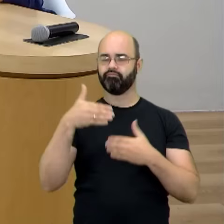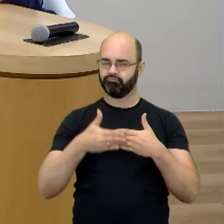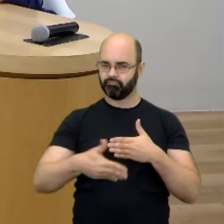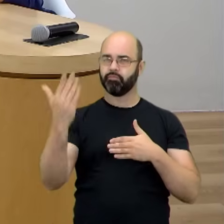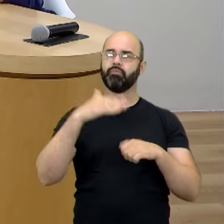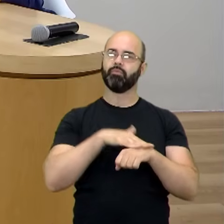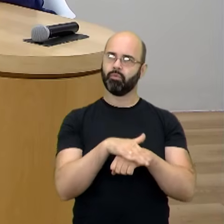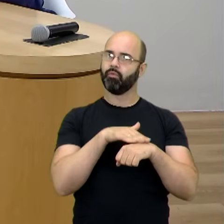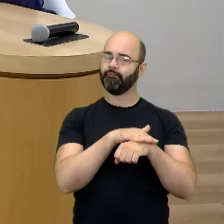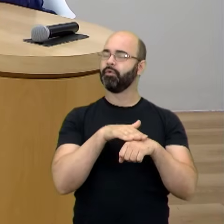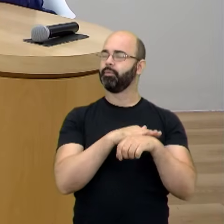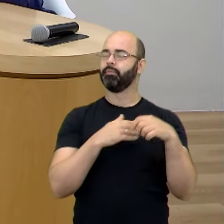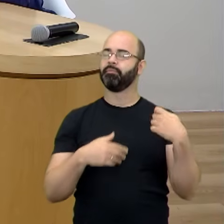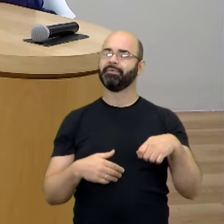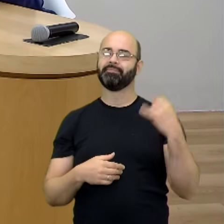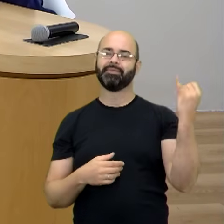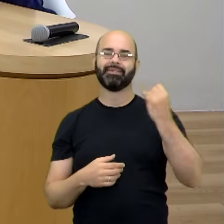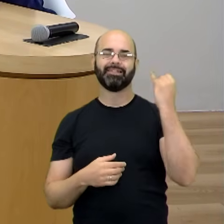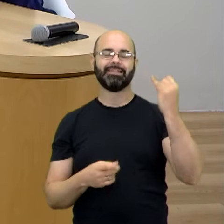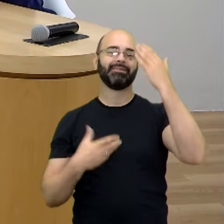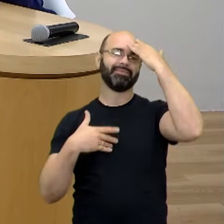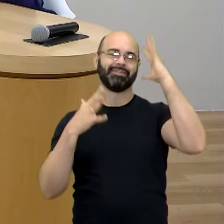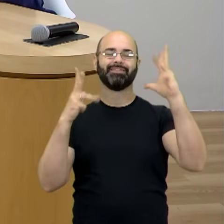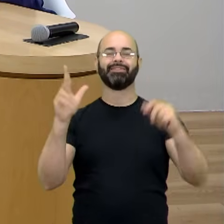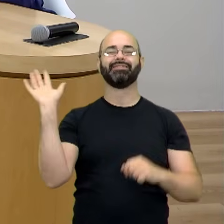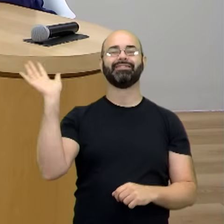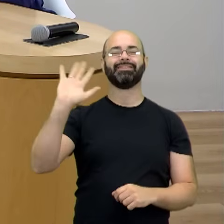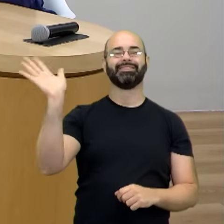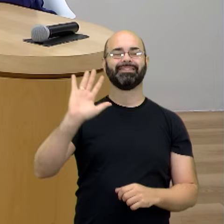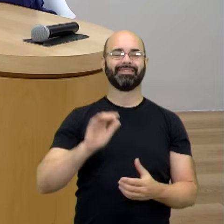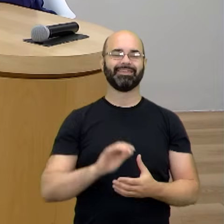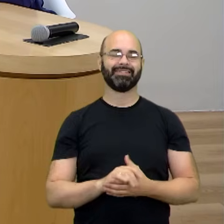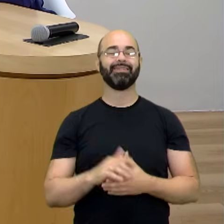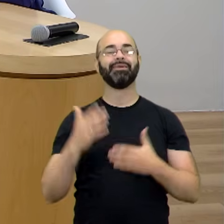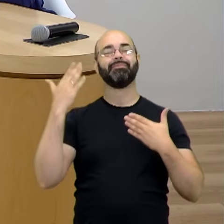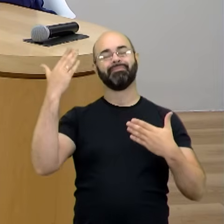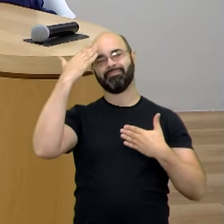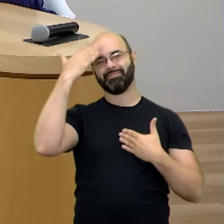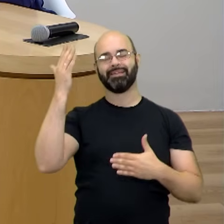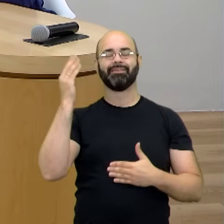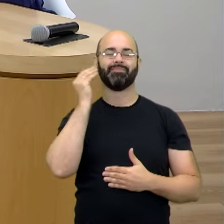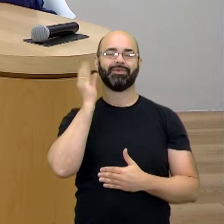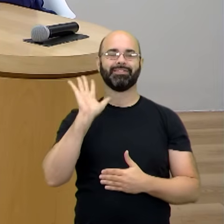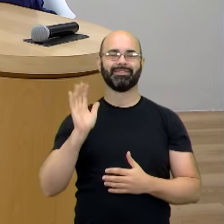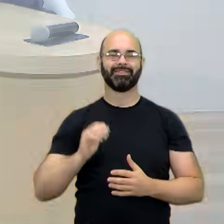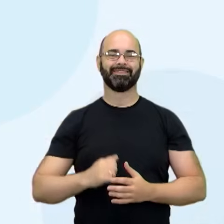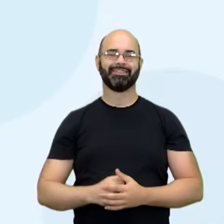durante muito tempo ainda. Muito obrigada a todos e tchau, tchau. Obrigada, beijos.